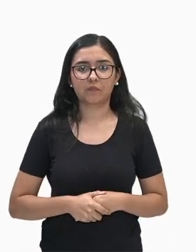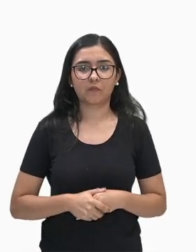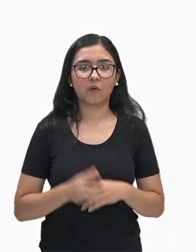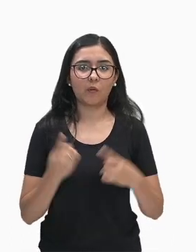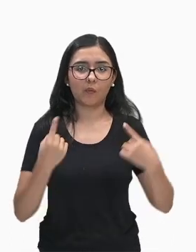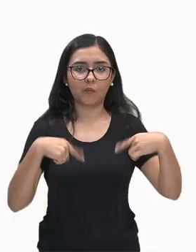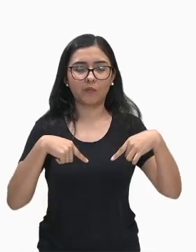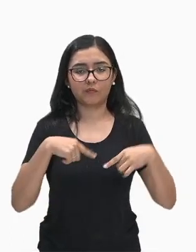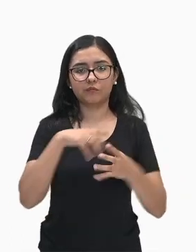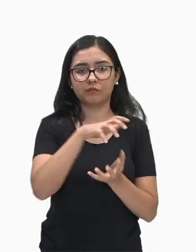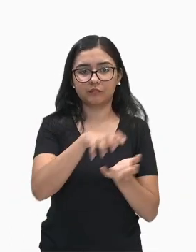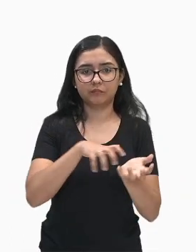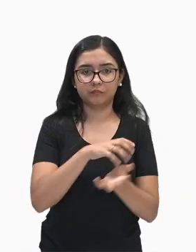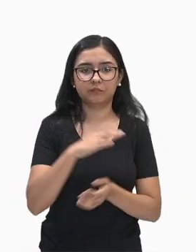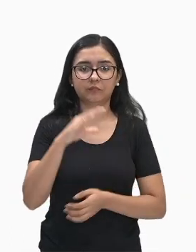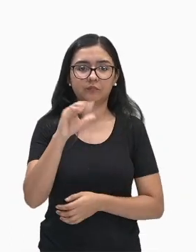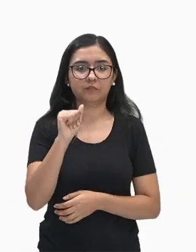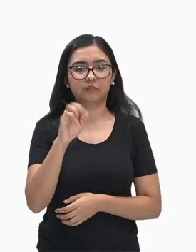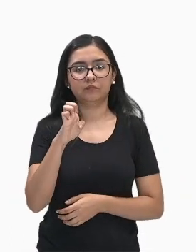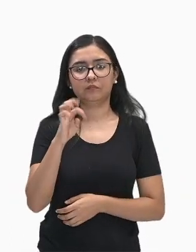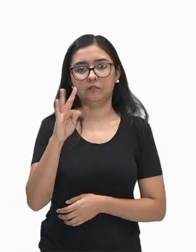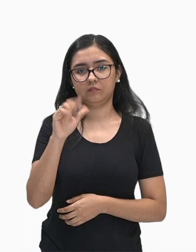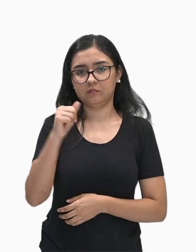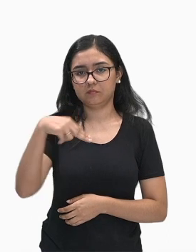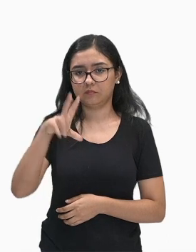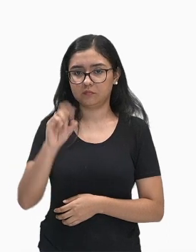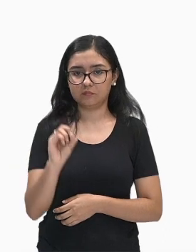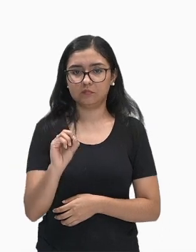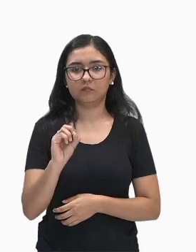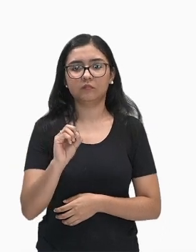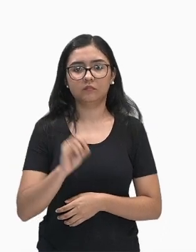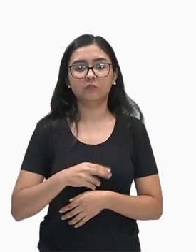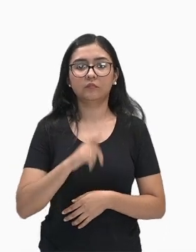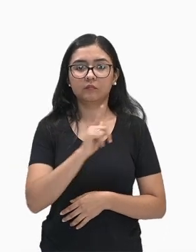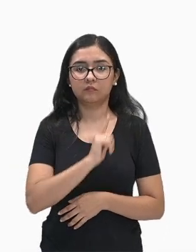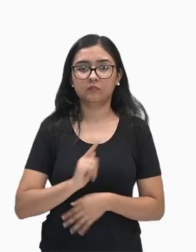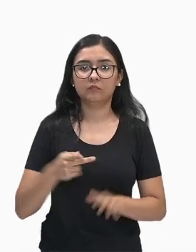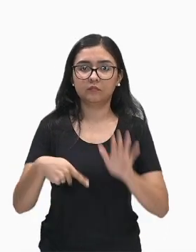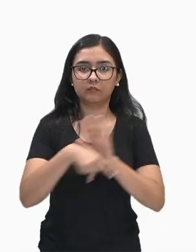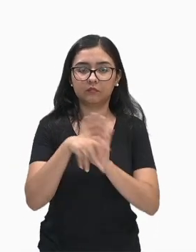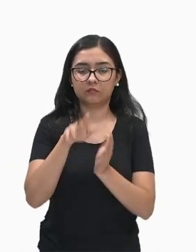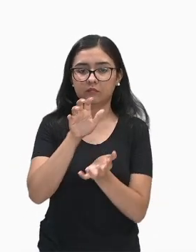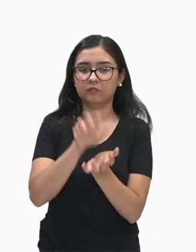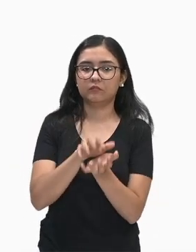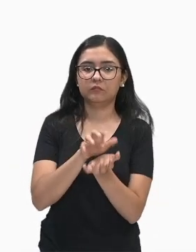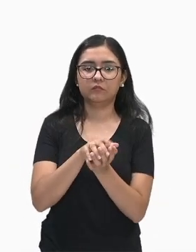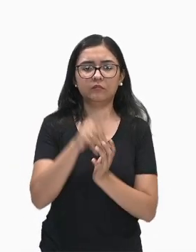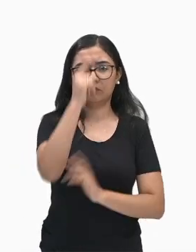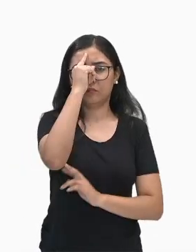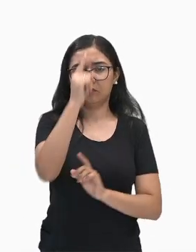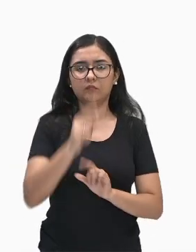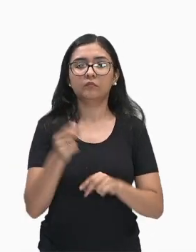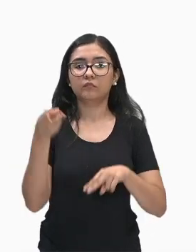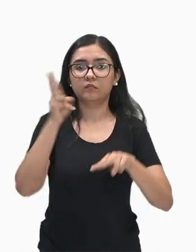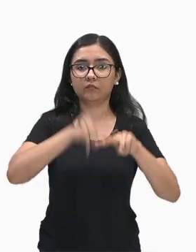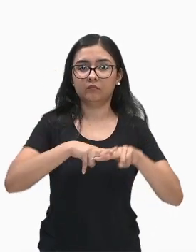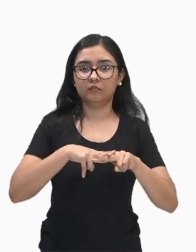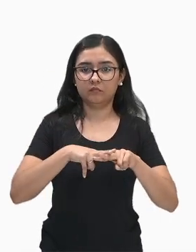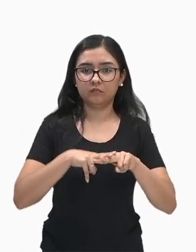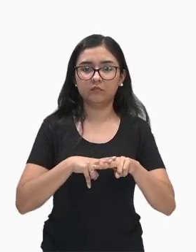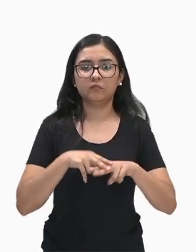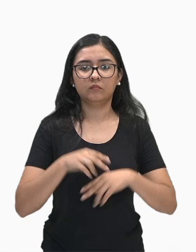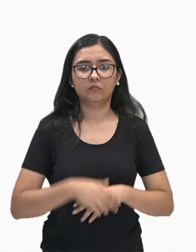revolucionários. Caetano Pinto de Miranda Montenegro, governador de Pernambuco, ordenou a prisão imediata